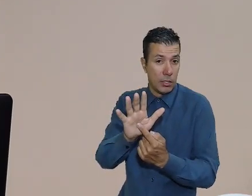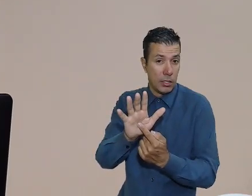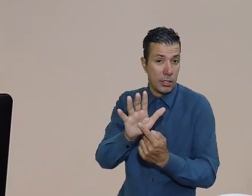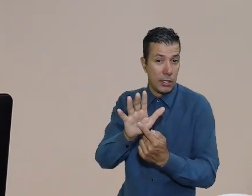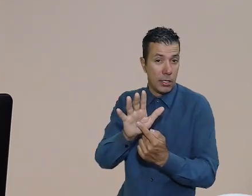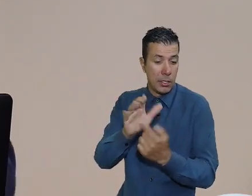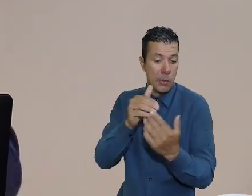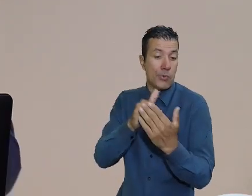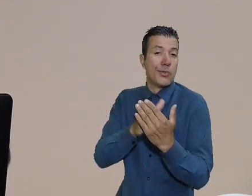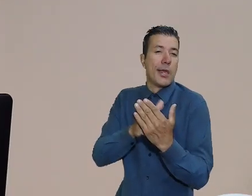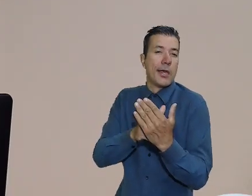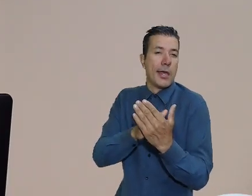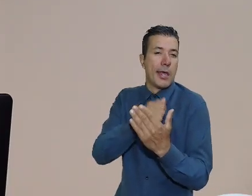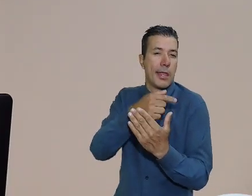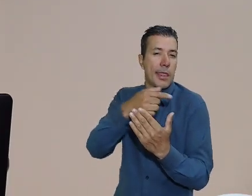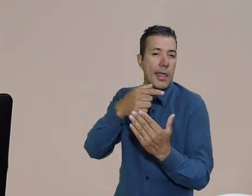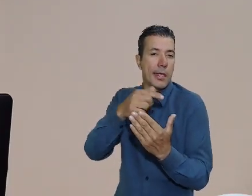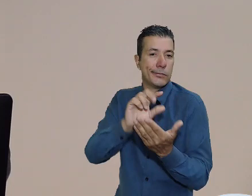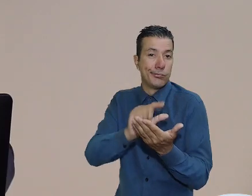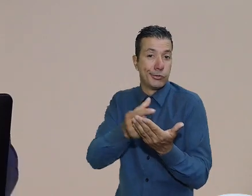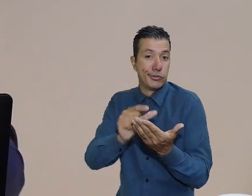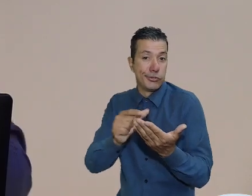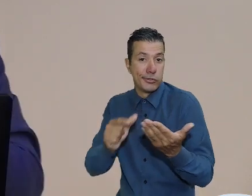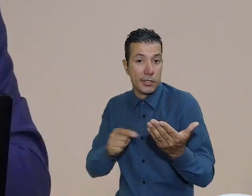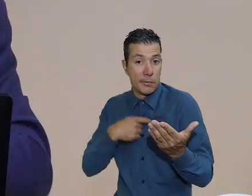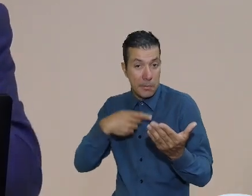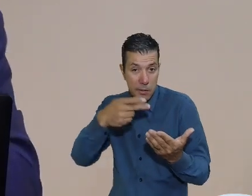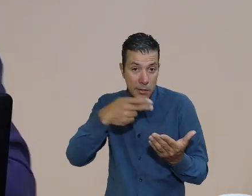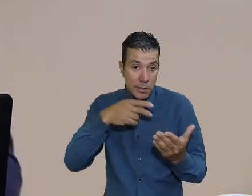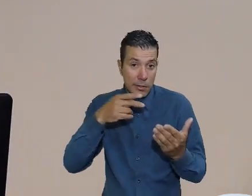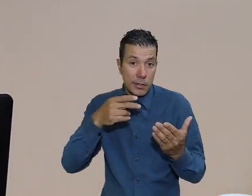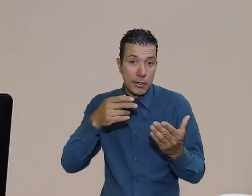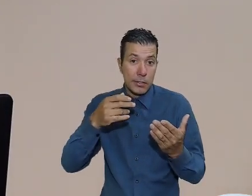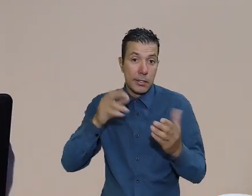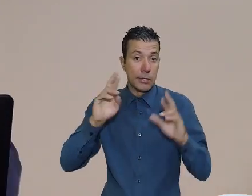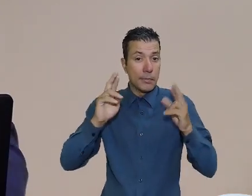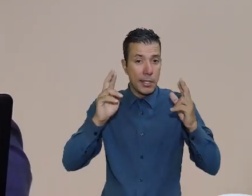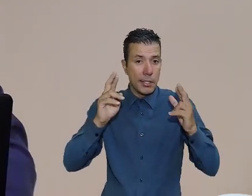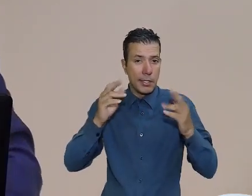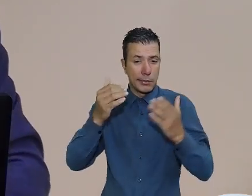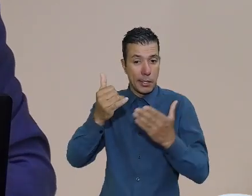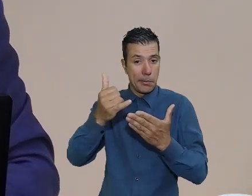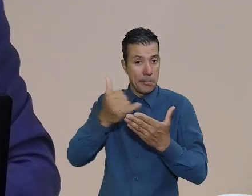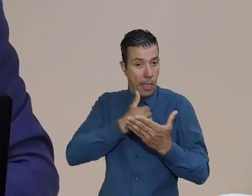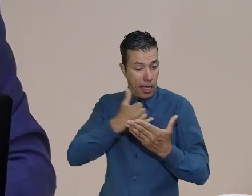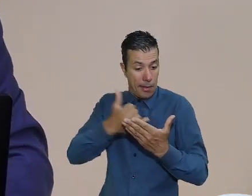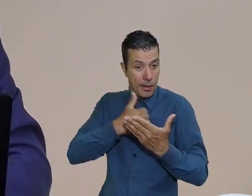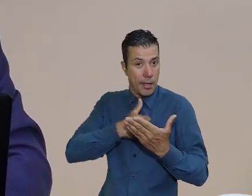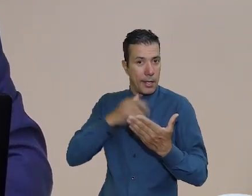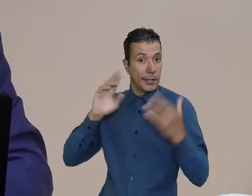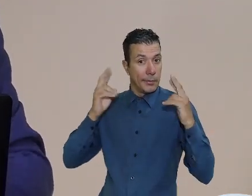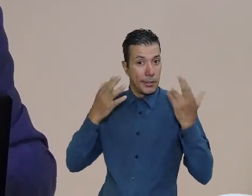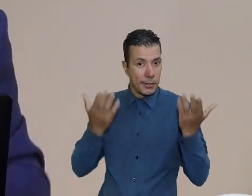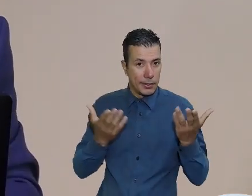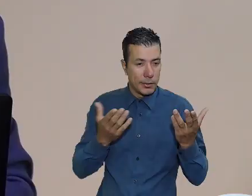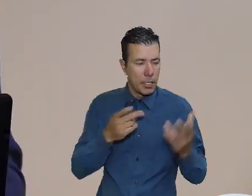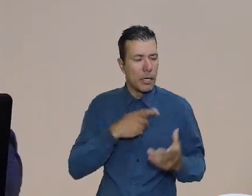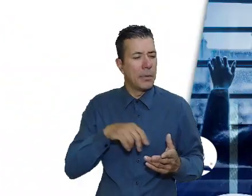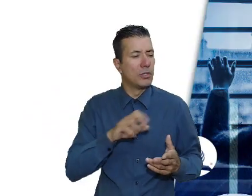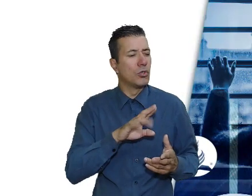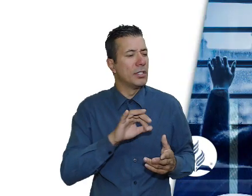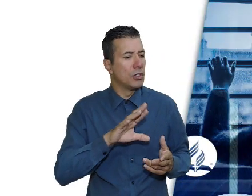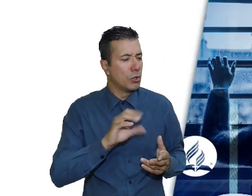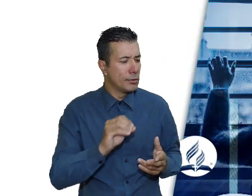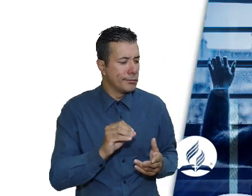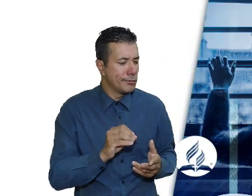desses sete selos, que são mensagens de esperança para mim e para você. E eu vou lançar a primeira pergunta para o pastor Yuri. Pastor Yuri,